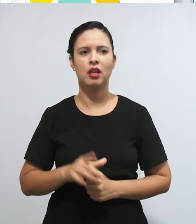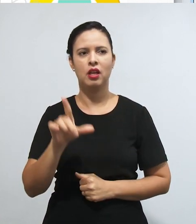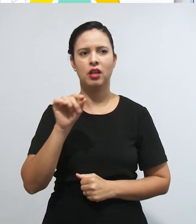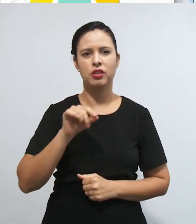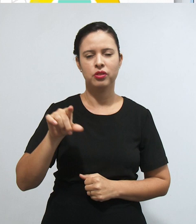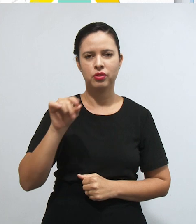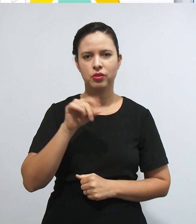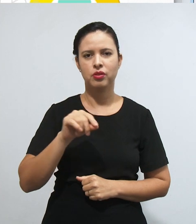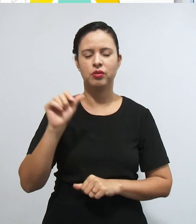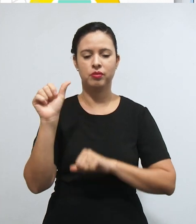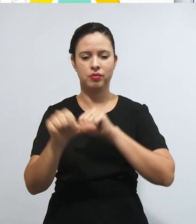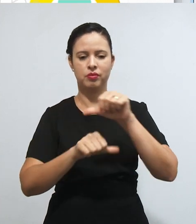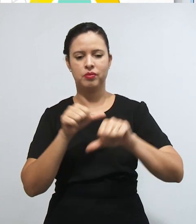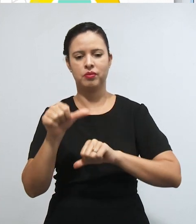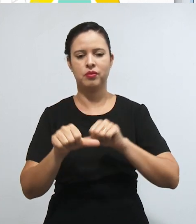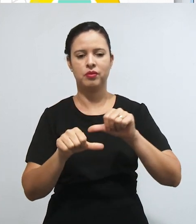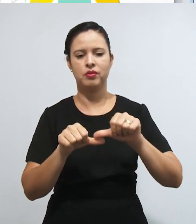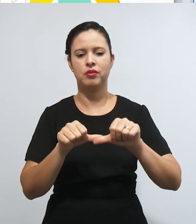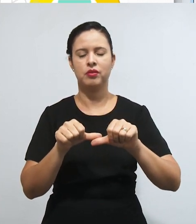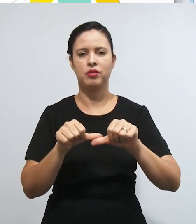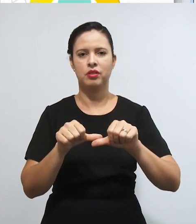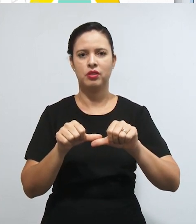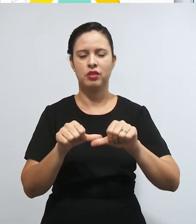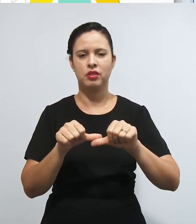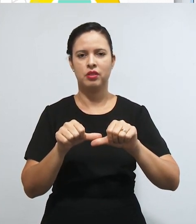uma transição que não seja muito